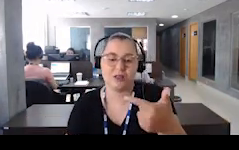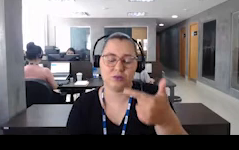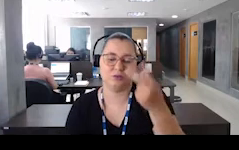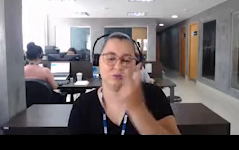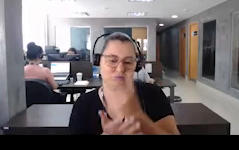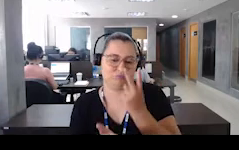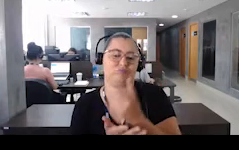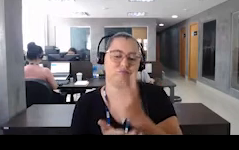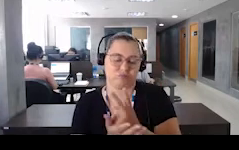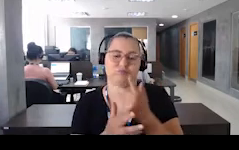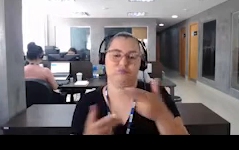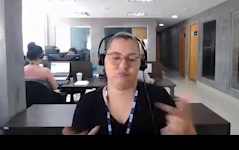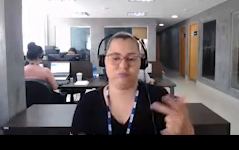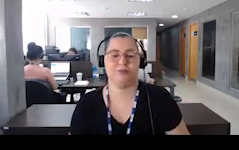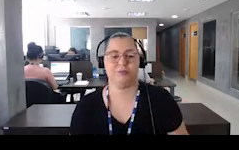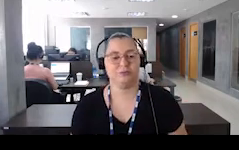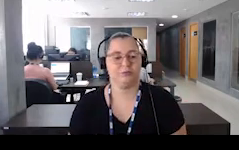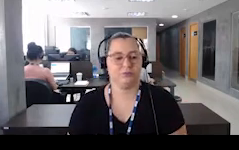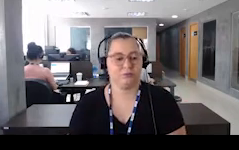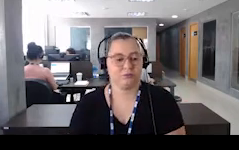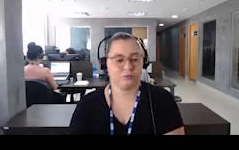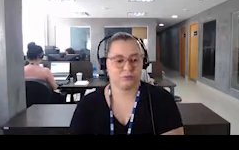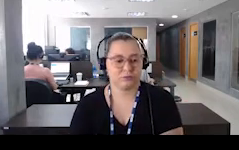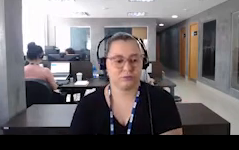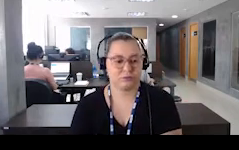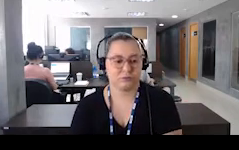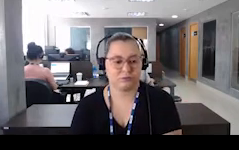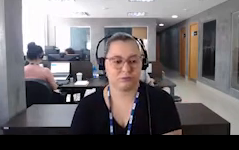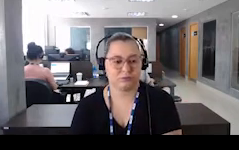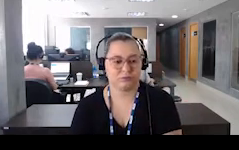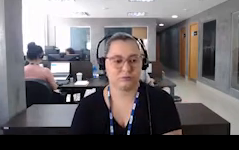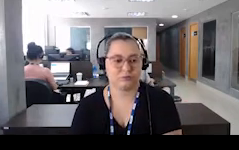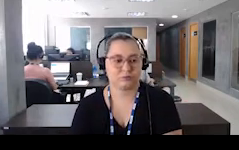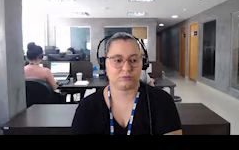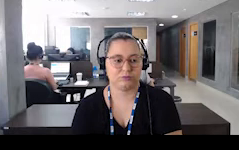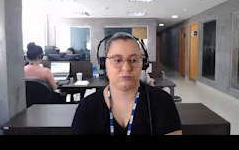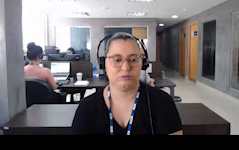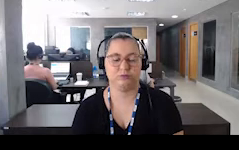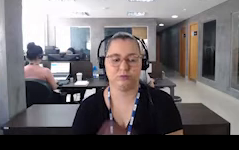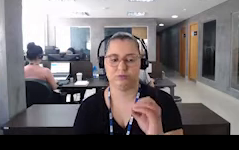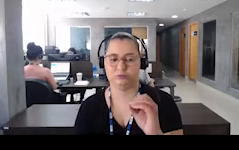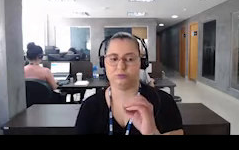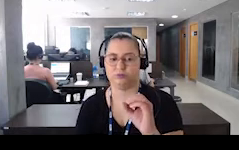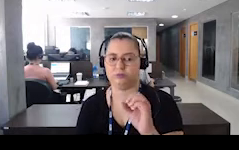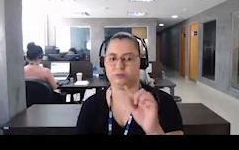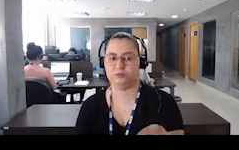R2 é da mesma forma, né, vou colocar aqui embaixo, aqui, ó. R2 é igual a